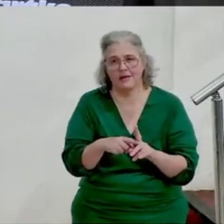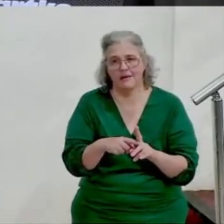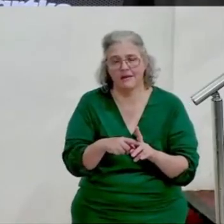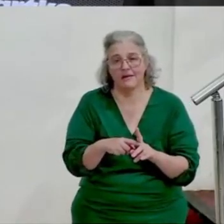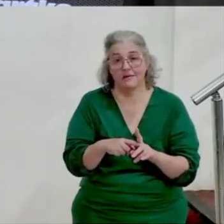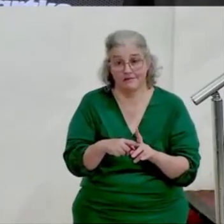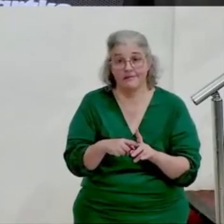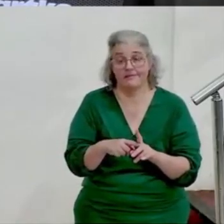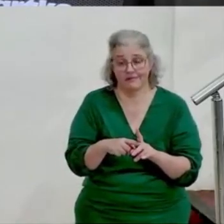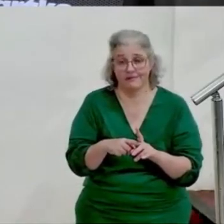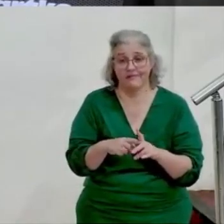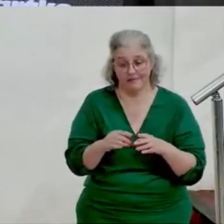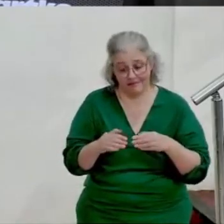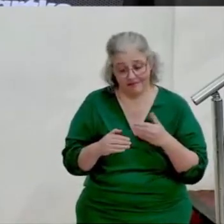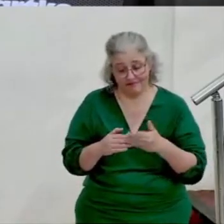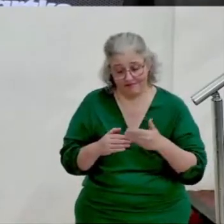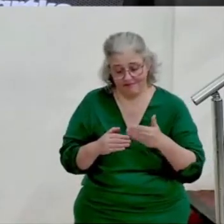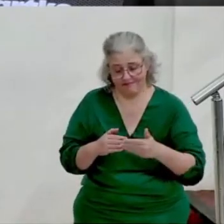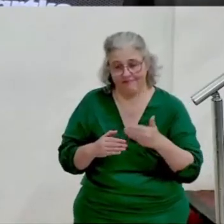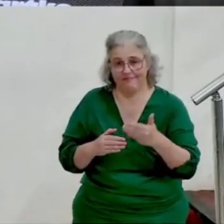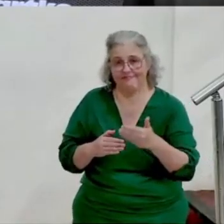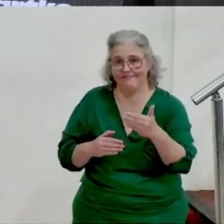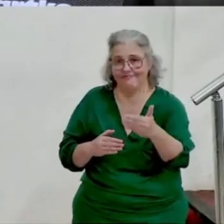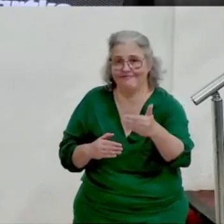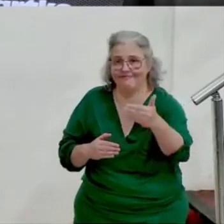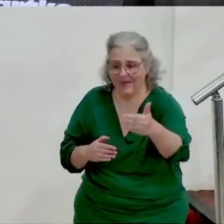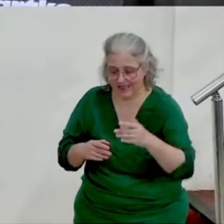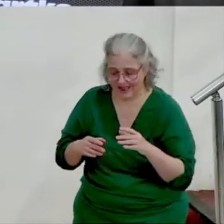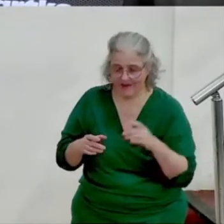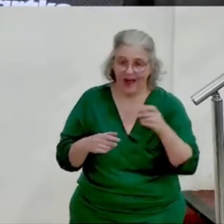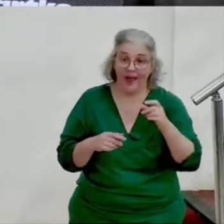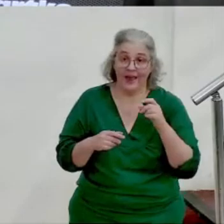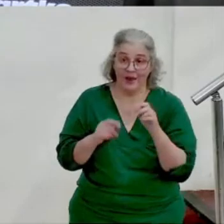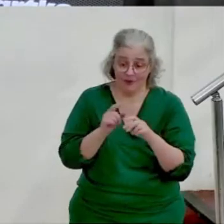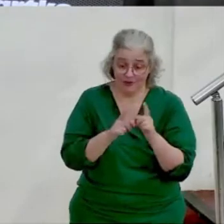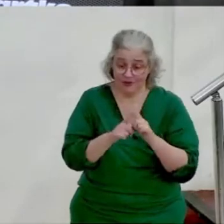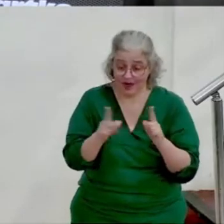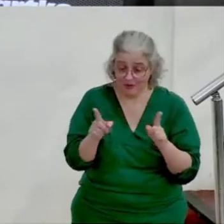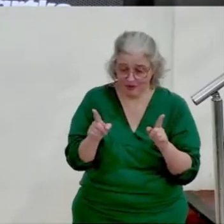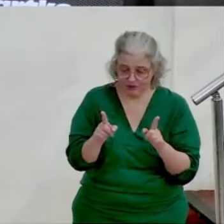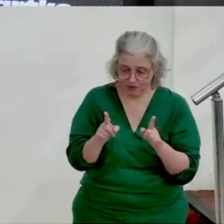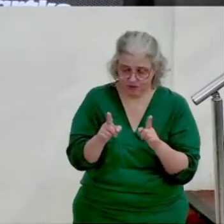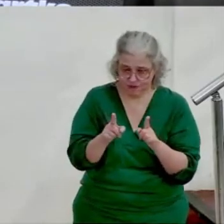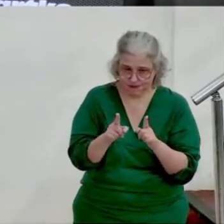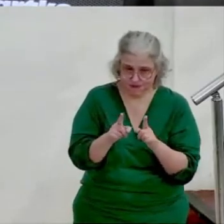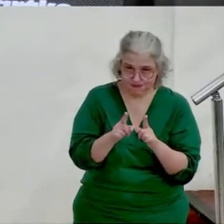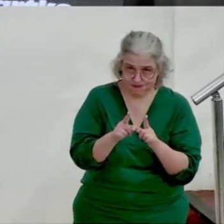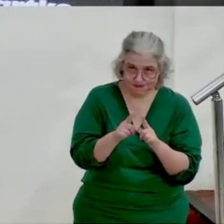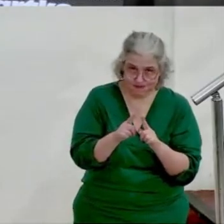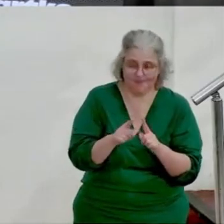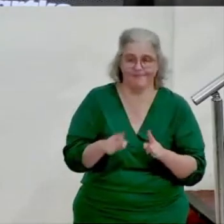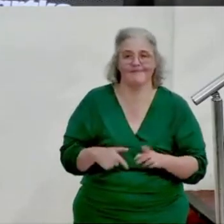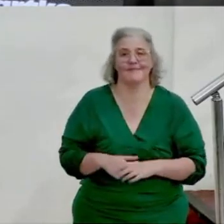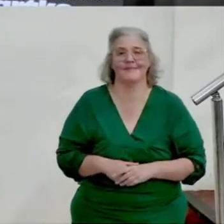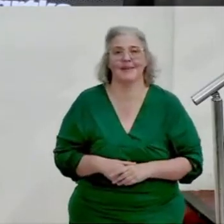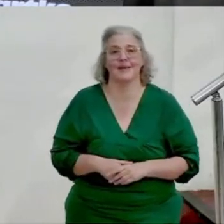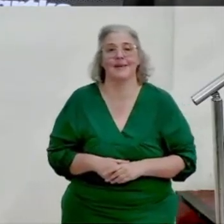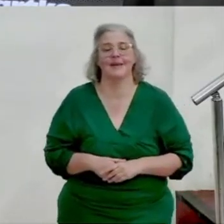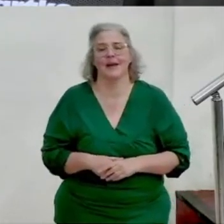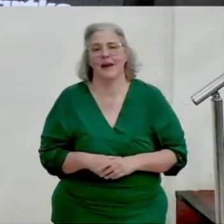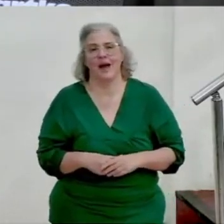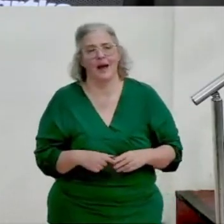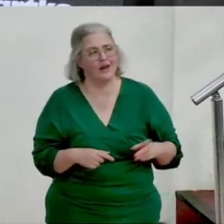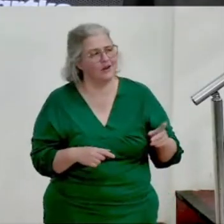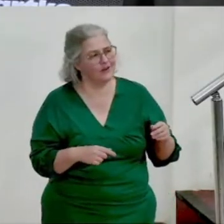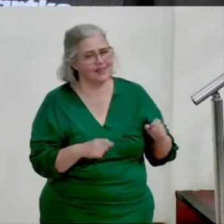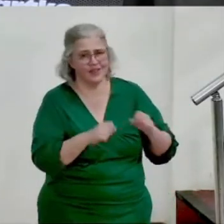de treinamento, não tem nada para eu me preocupar. E aí você vai dormir. E aí, 3:30 da manhã,